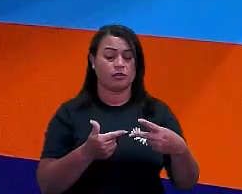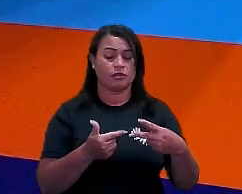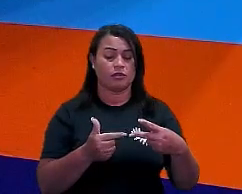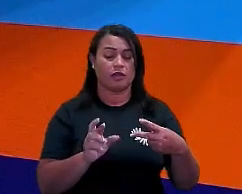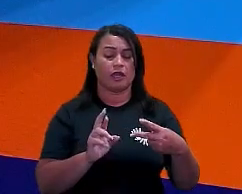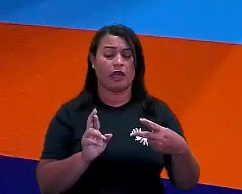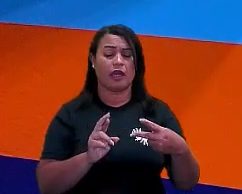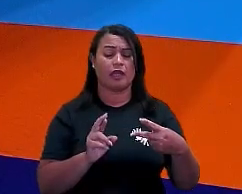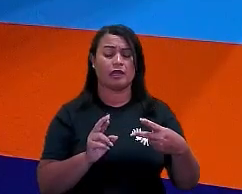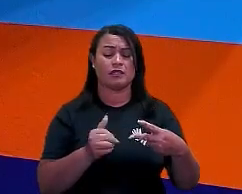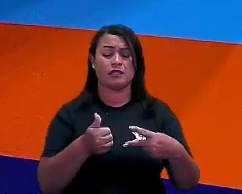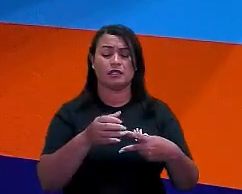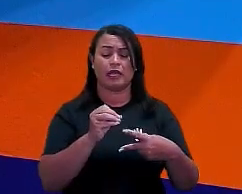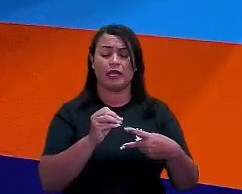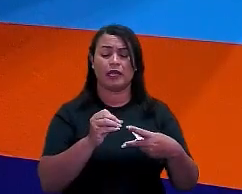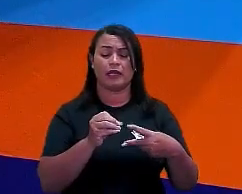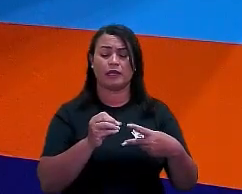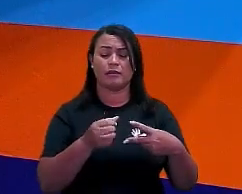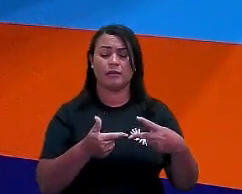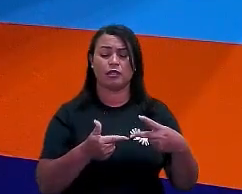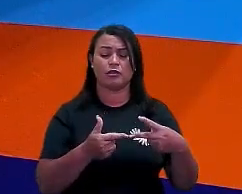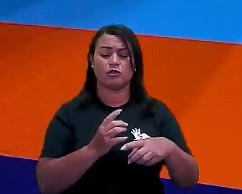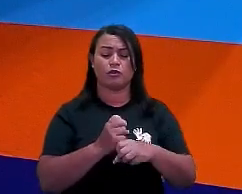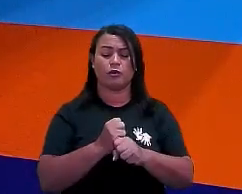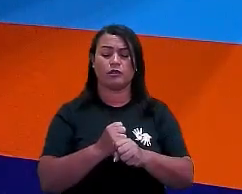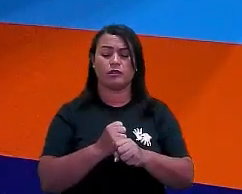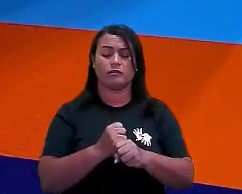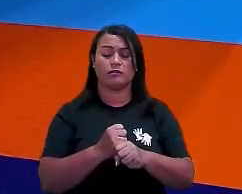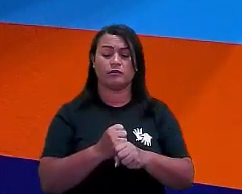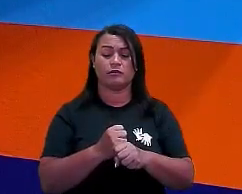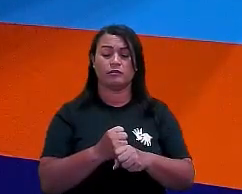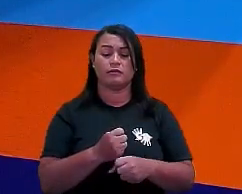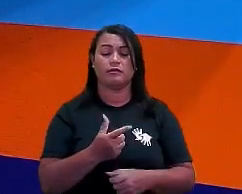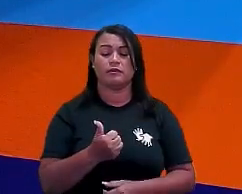R$2. Quanto é 10 mais 2?